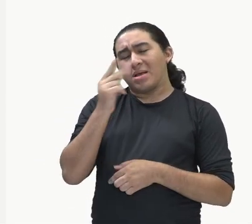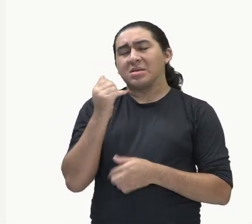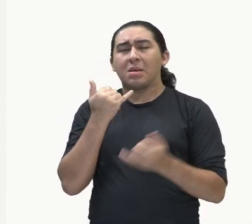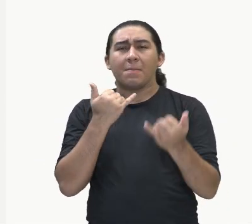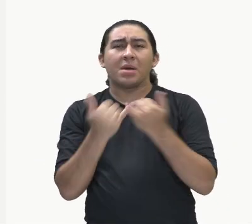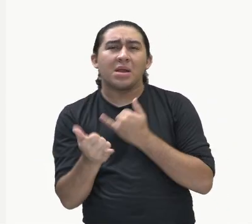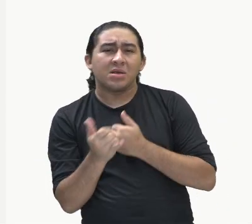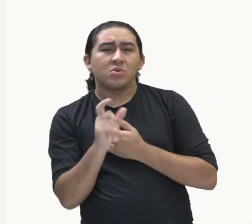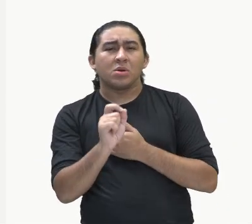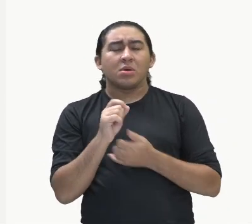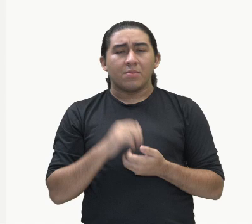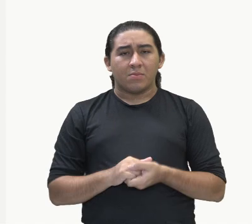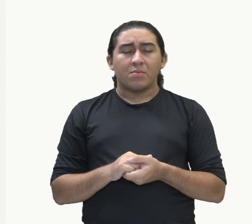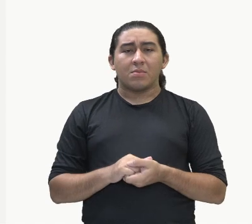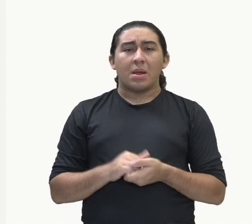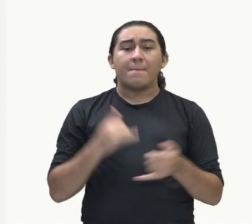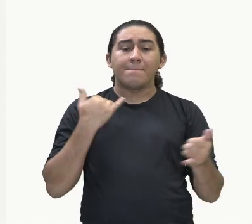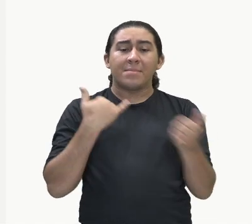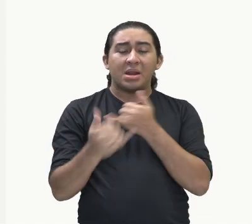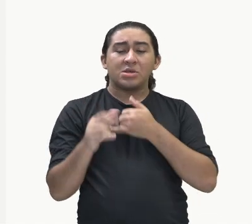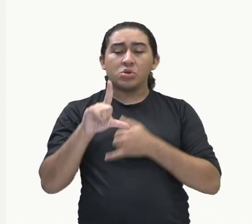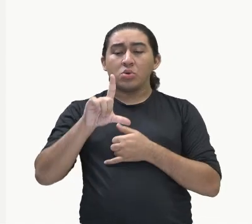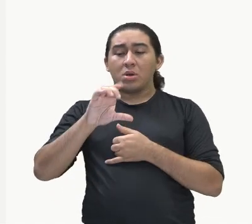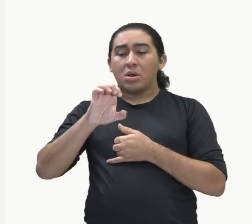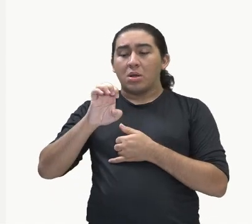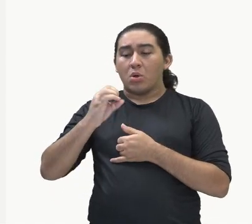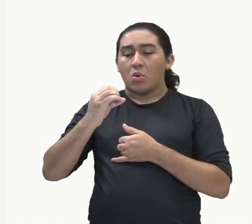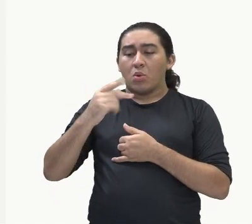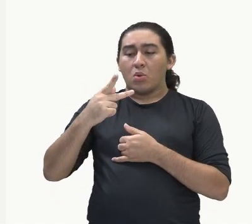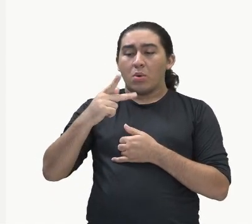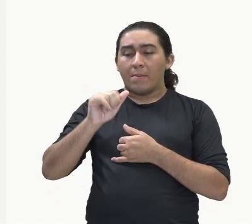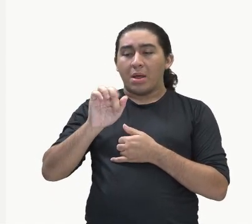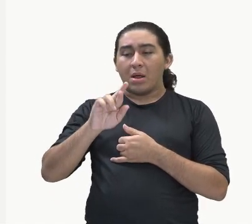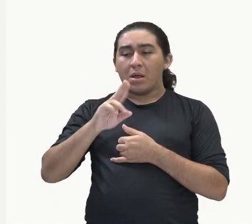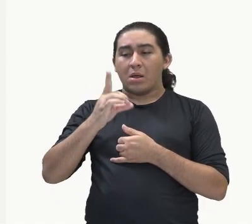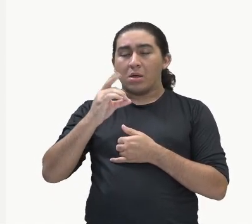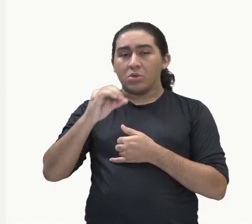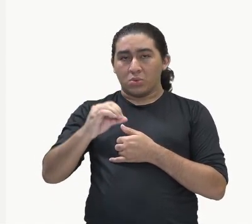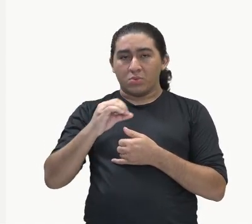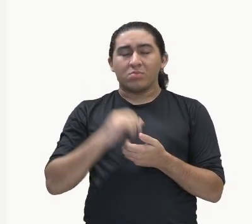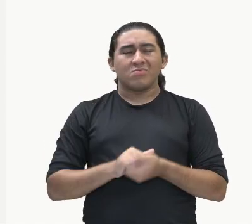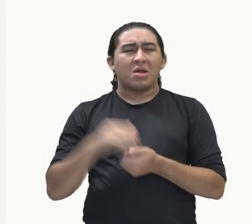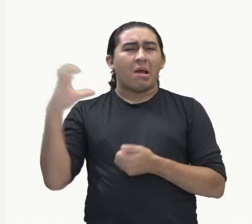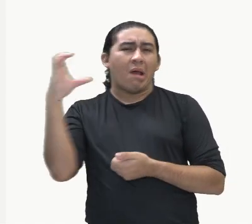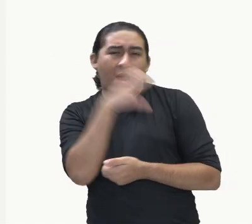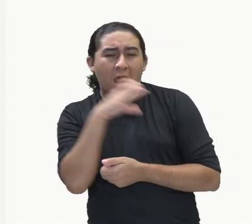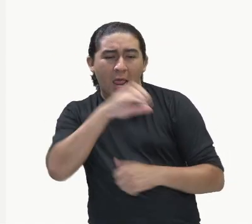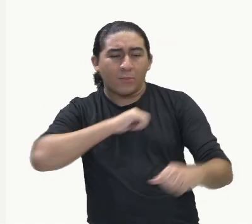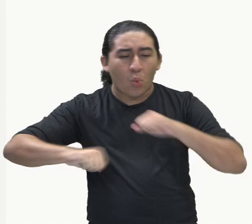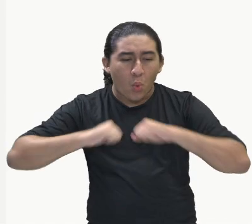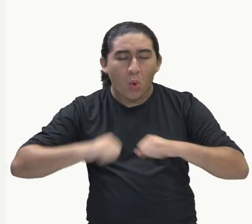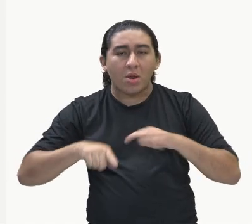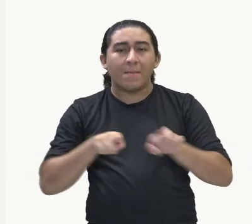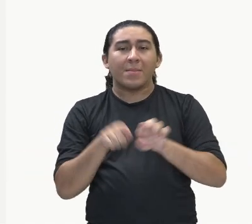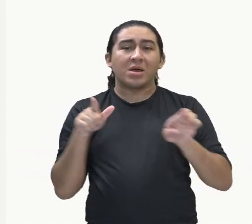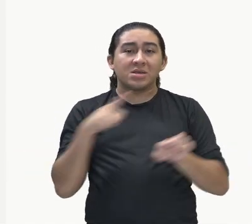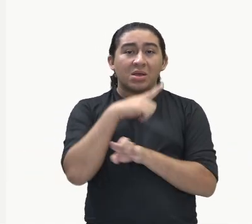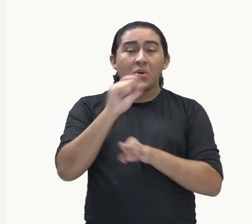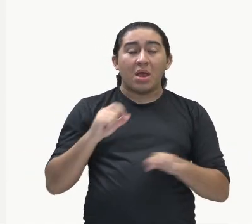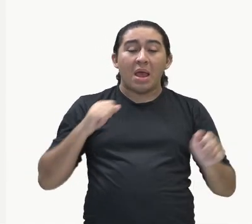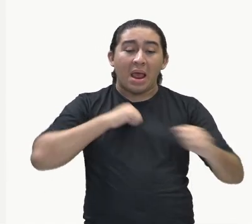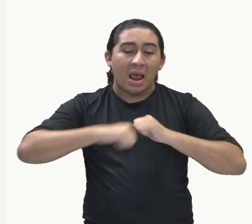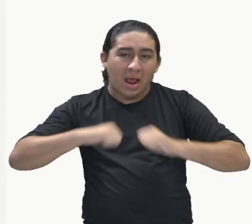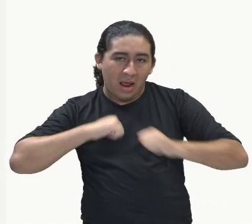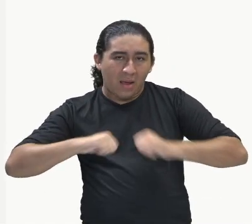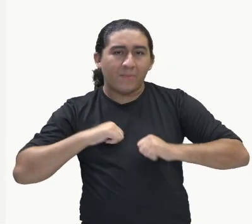parecido. É leopardo, na verdade, né? Ele é o leopardo. Ele é muito rápido e tal, só que ele tem um pico de velocidade muito alto, mas